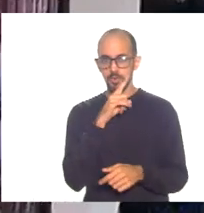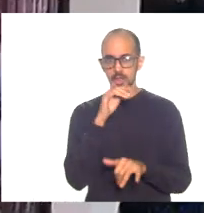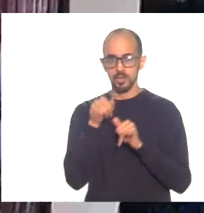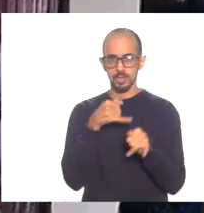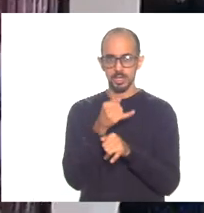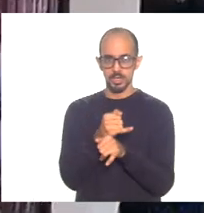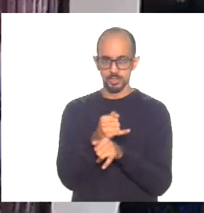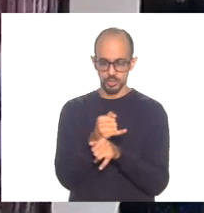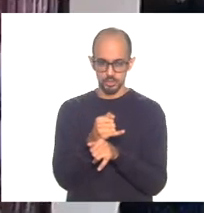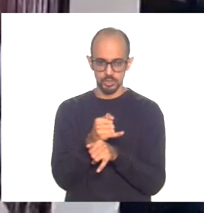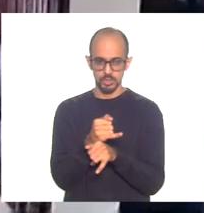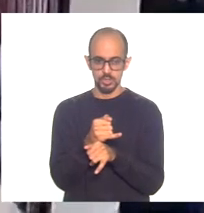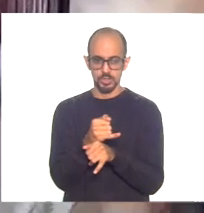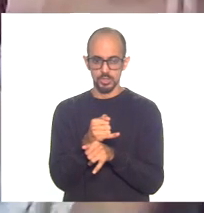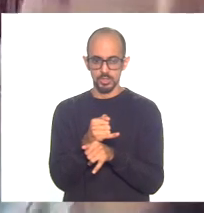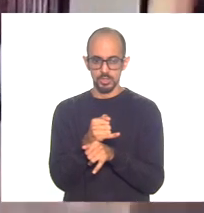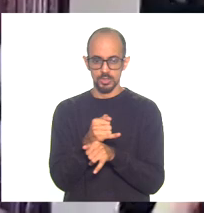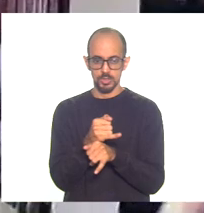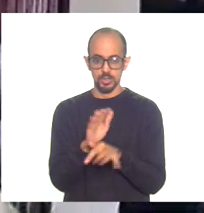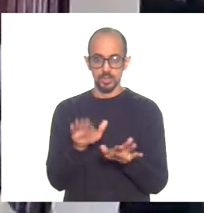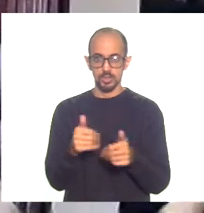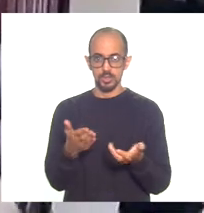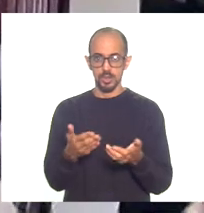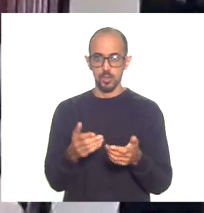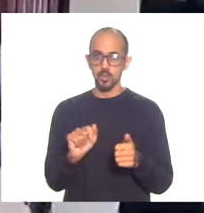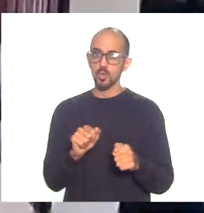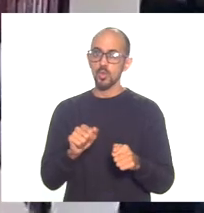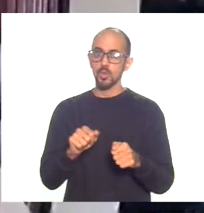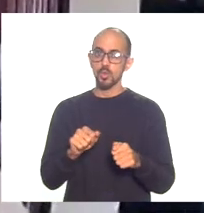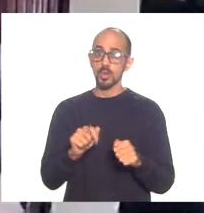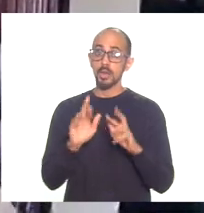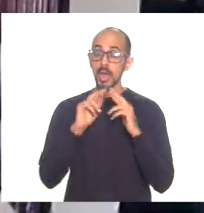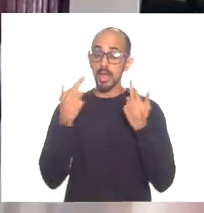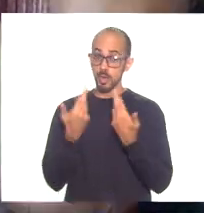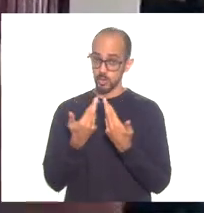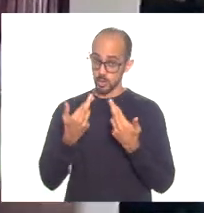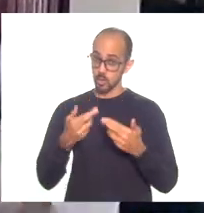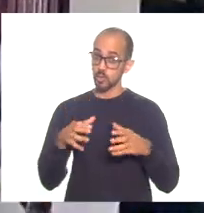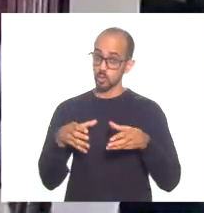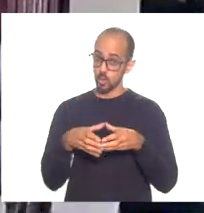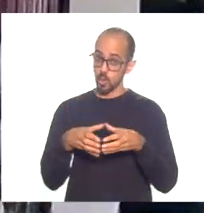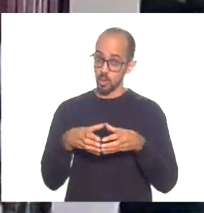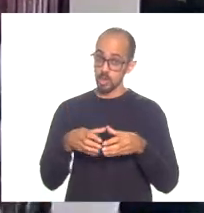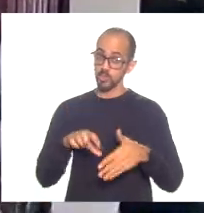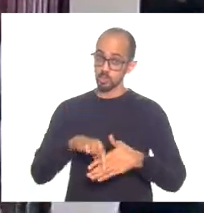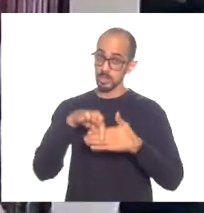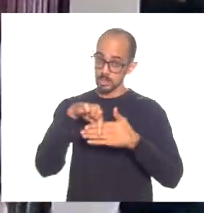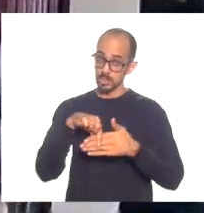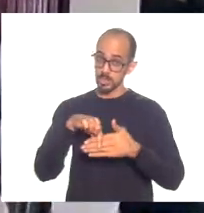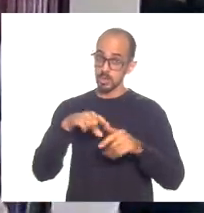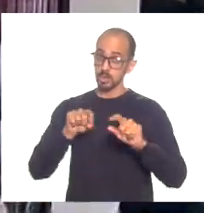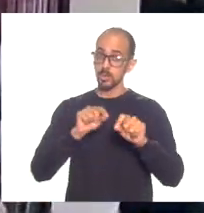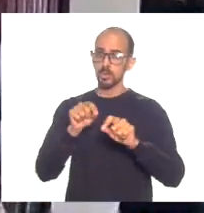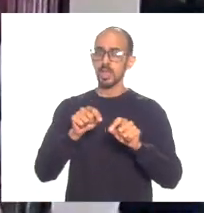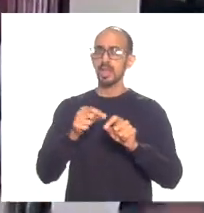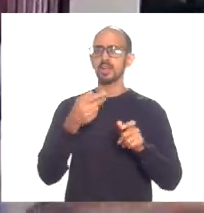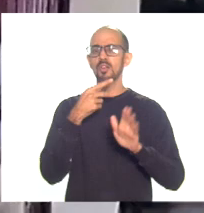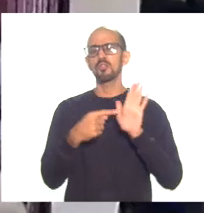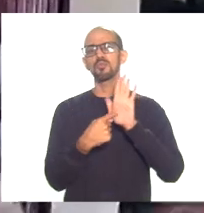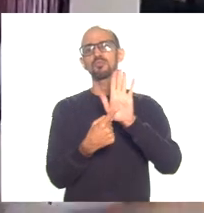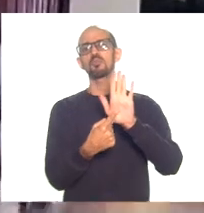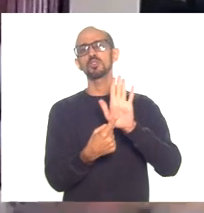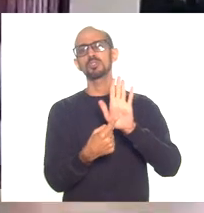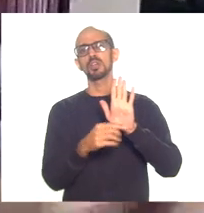a para os deputados no colégio, na reunião do Colégio de Líderes, aí estava constando a SEDAI. Quer dizer,